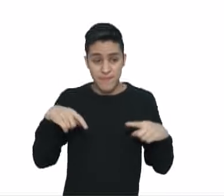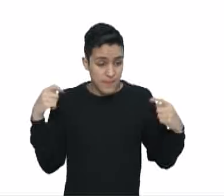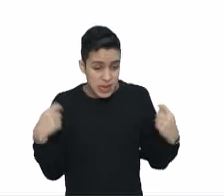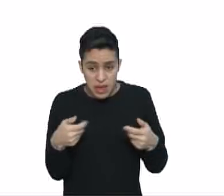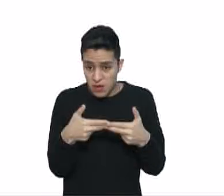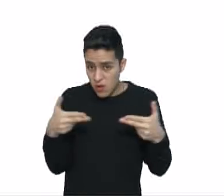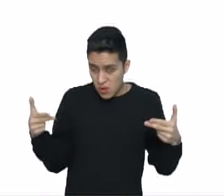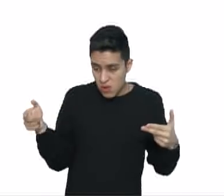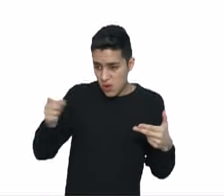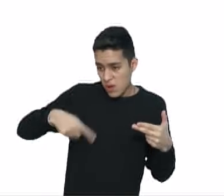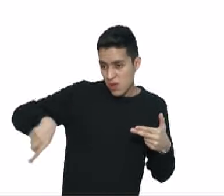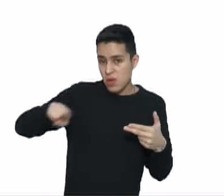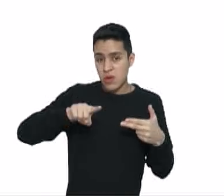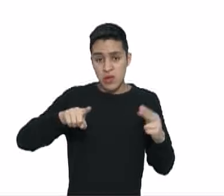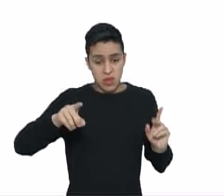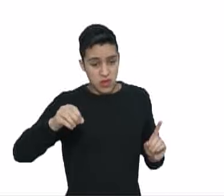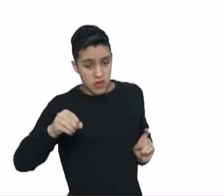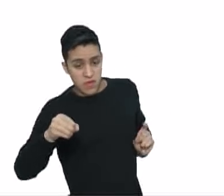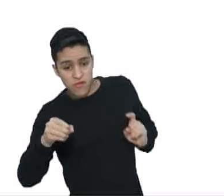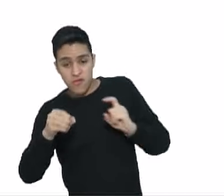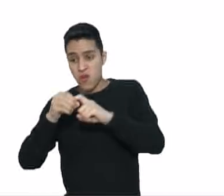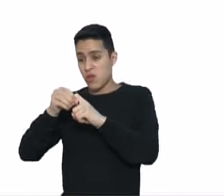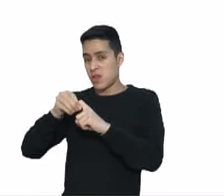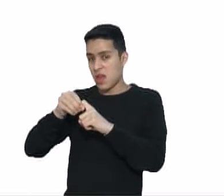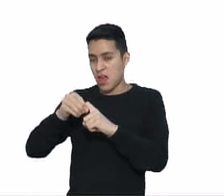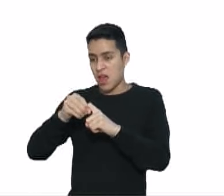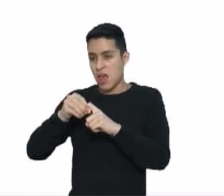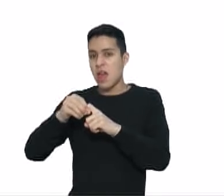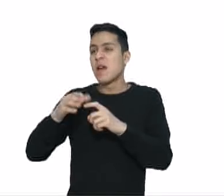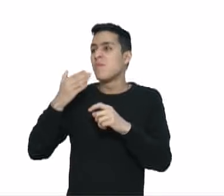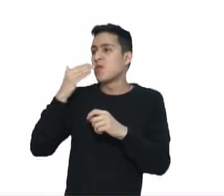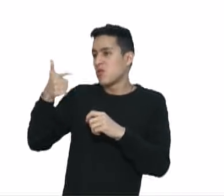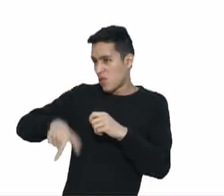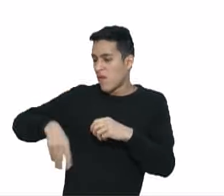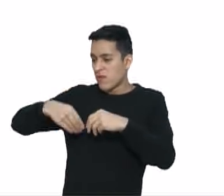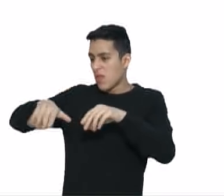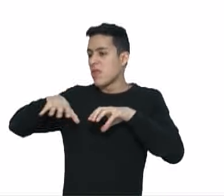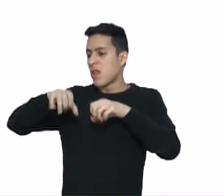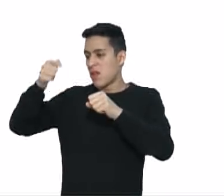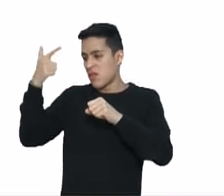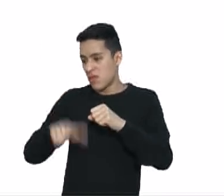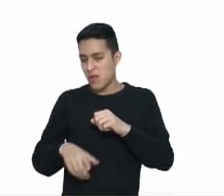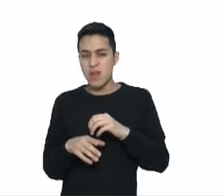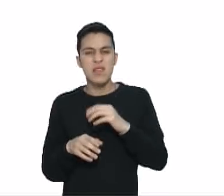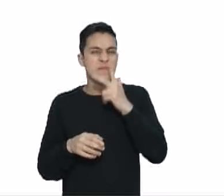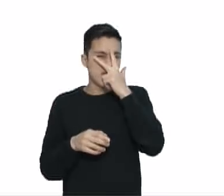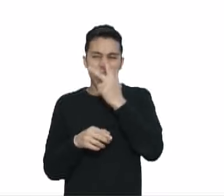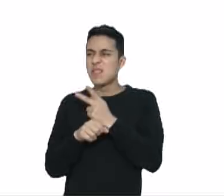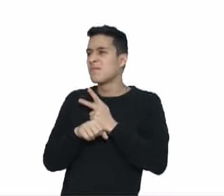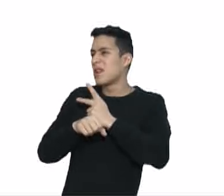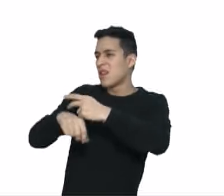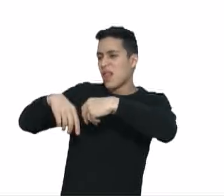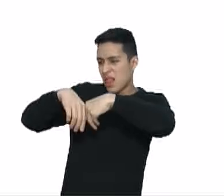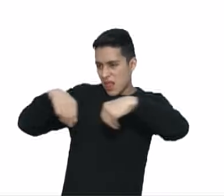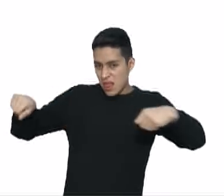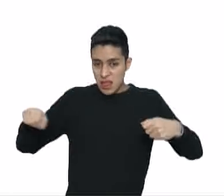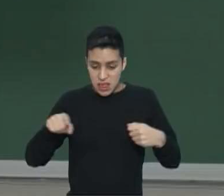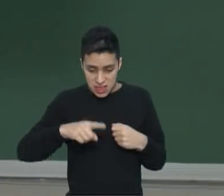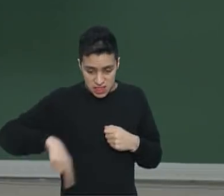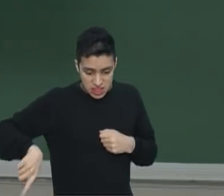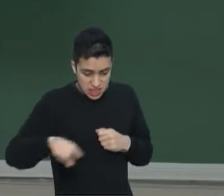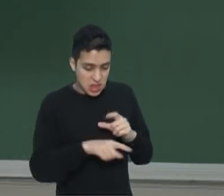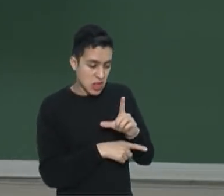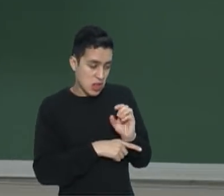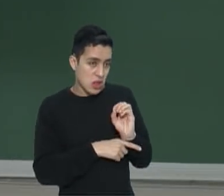necessário aos lombardos voltarem para trás, né, tornariam a pedir aquelas terras. Então foi um empréstimo, né, que os